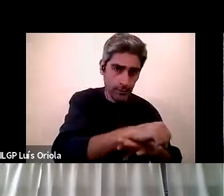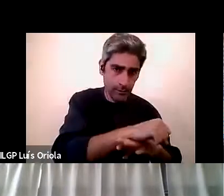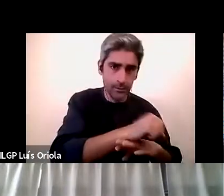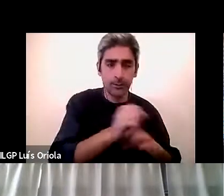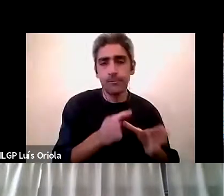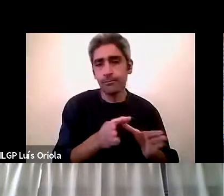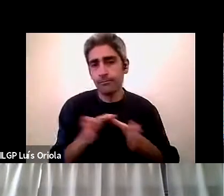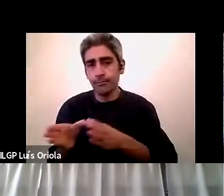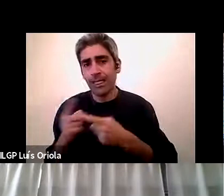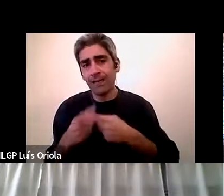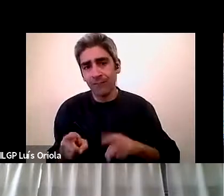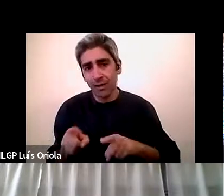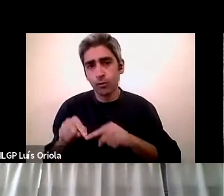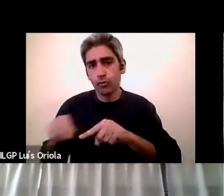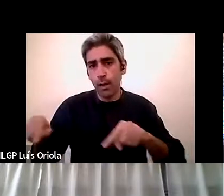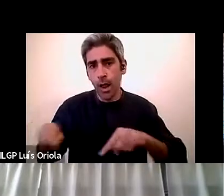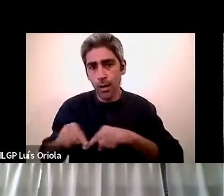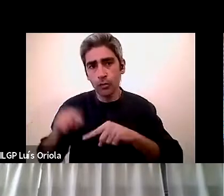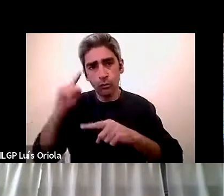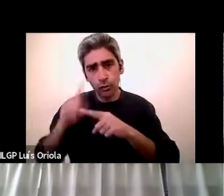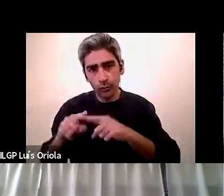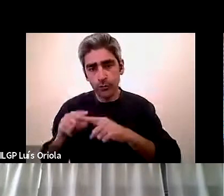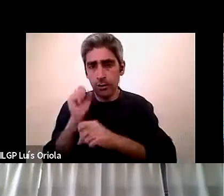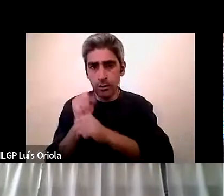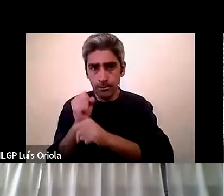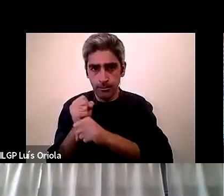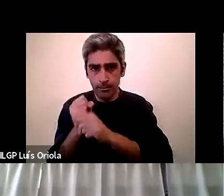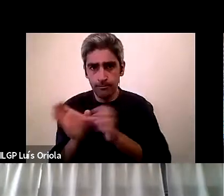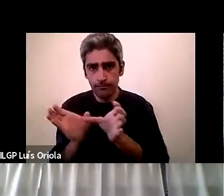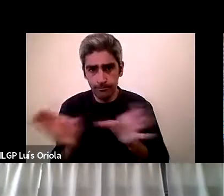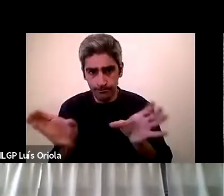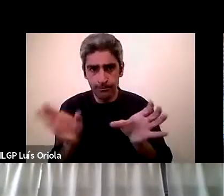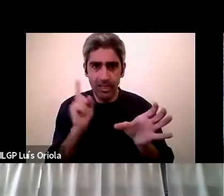sendo diferente do espaço onde trabalhamos.